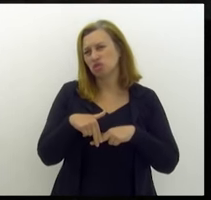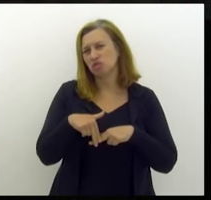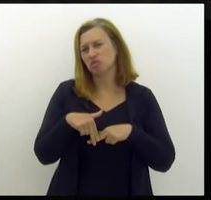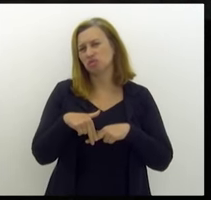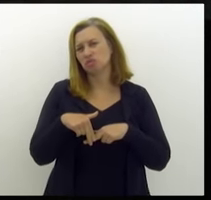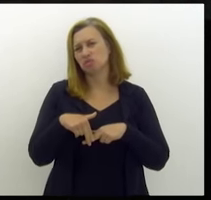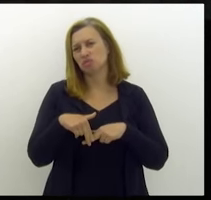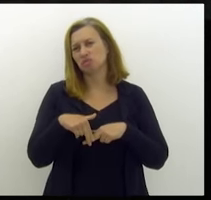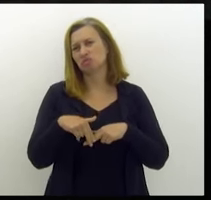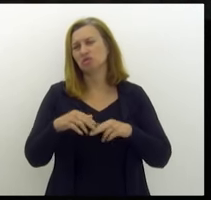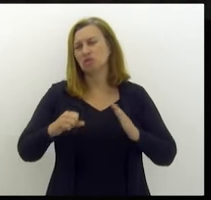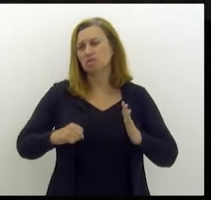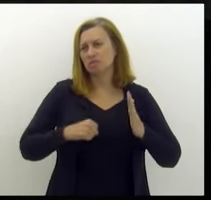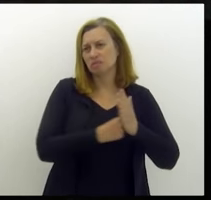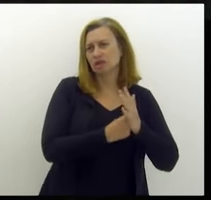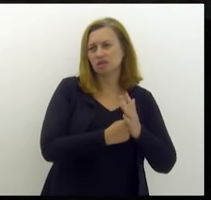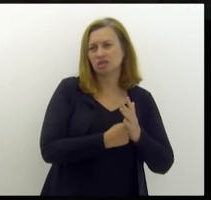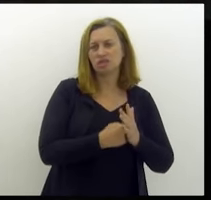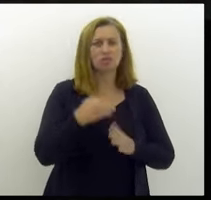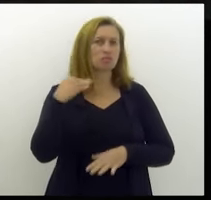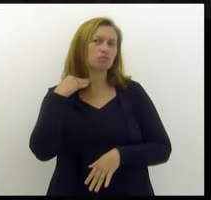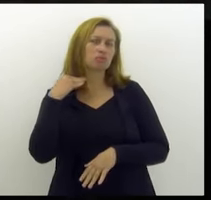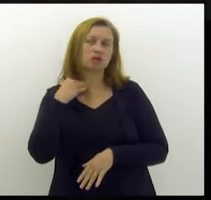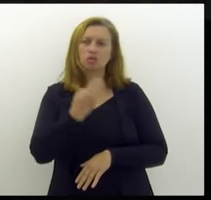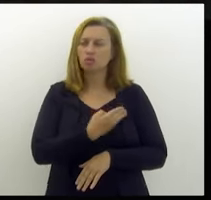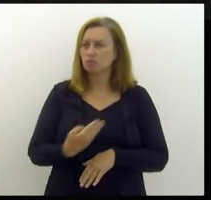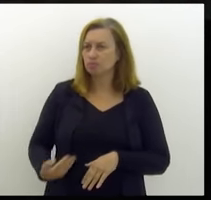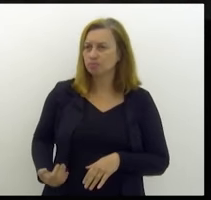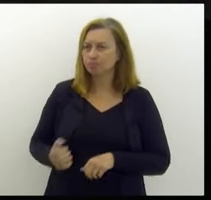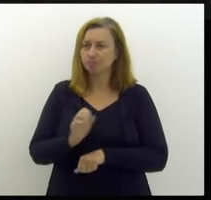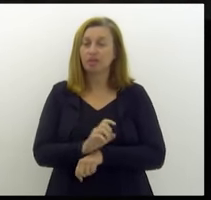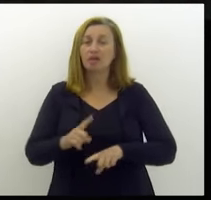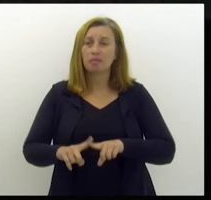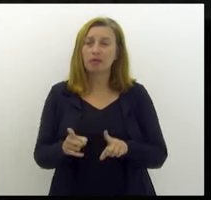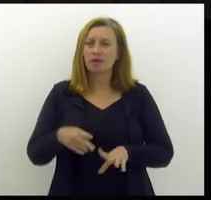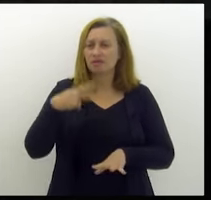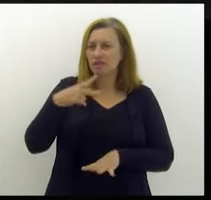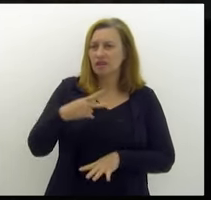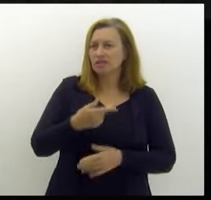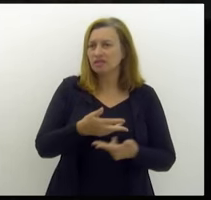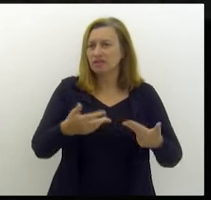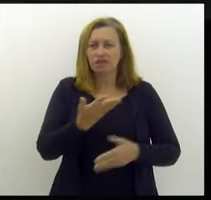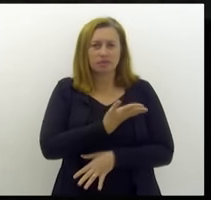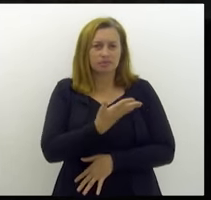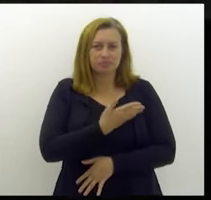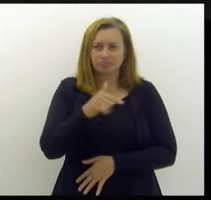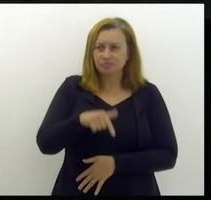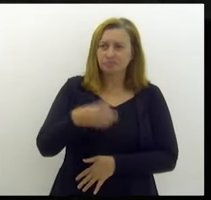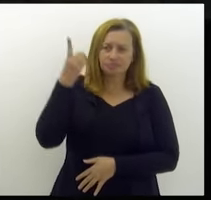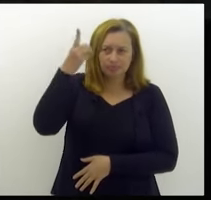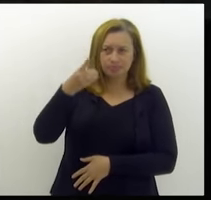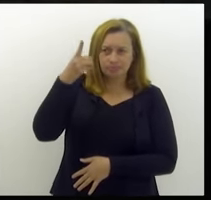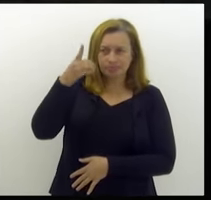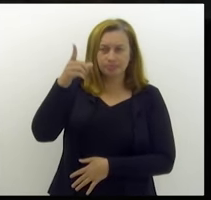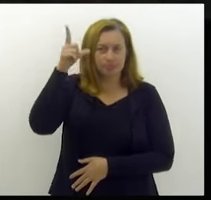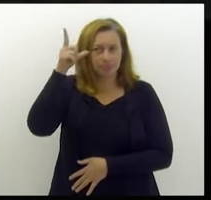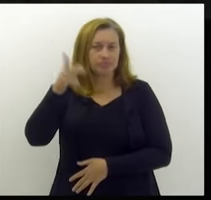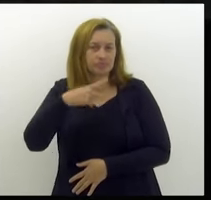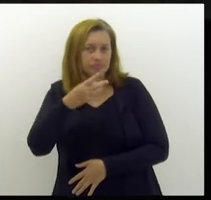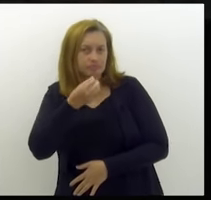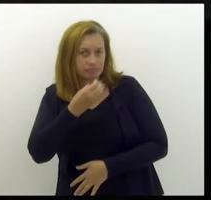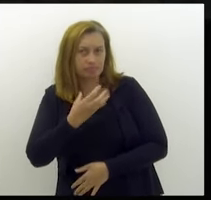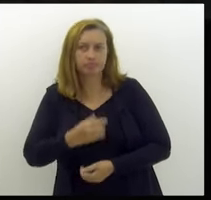públicas estaduais Mas também como foi dito aqui por vários parlamentares e que a deputada Lucinha frisou